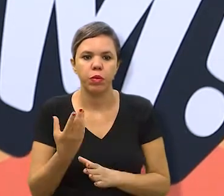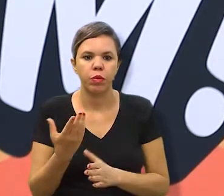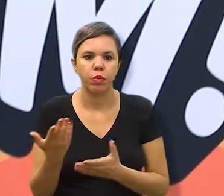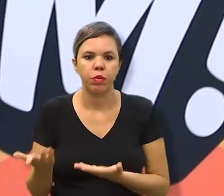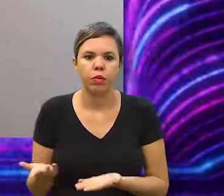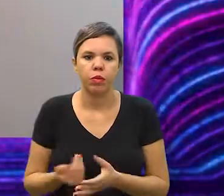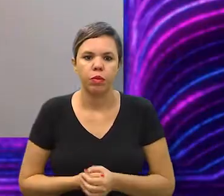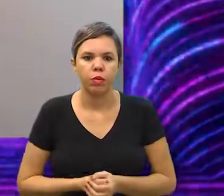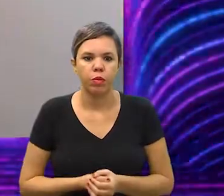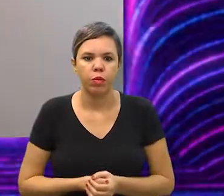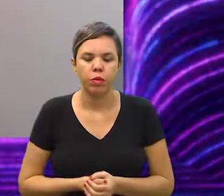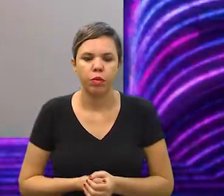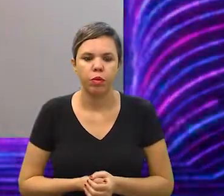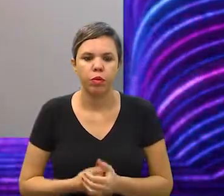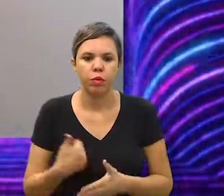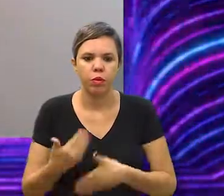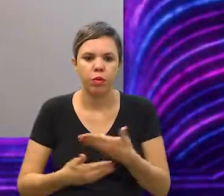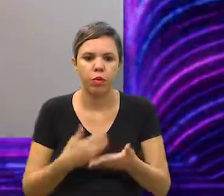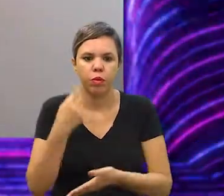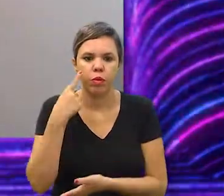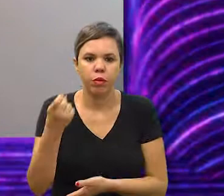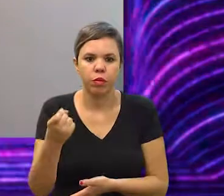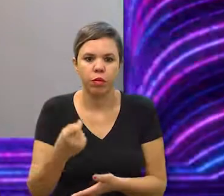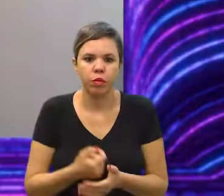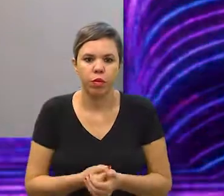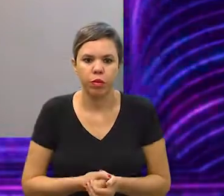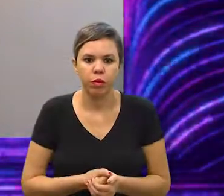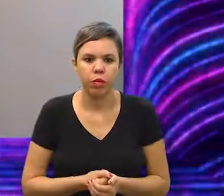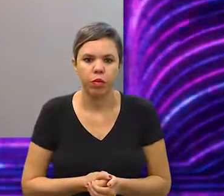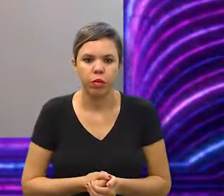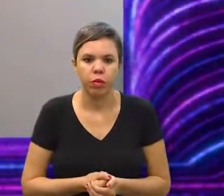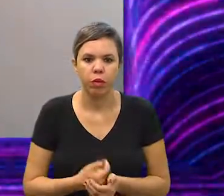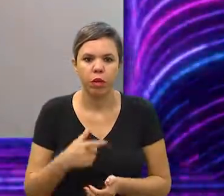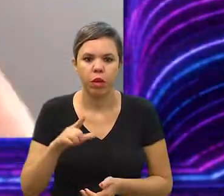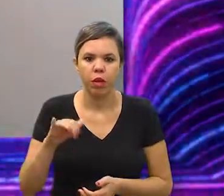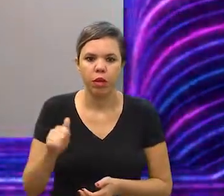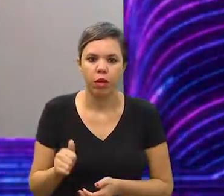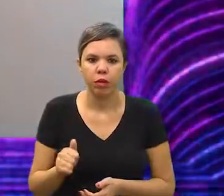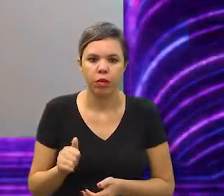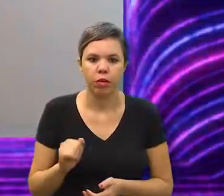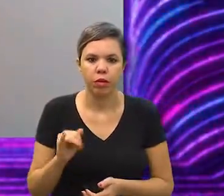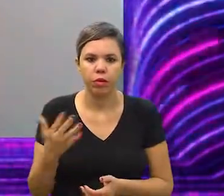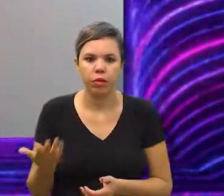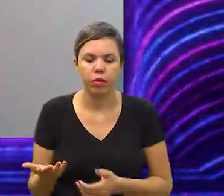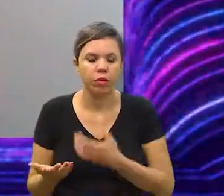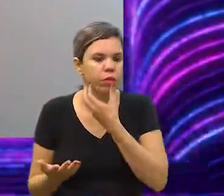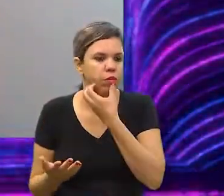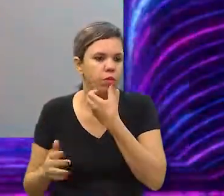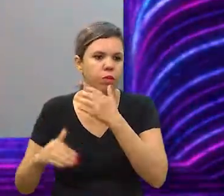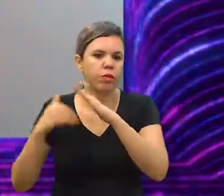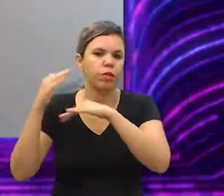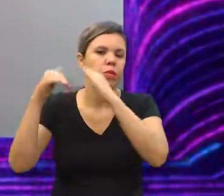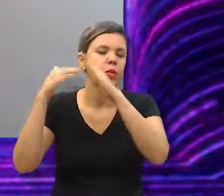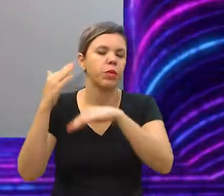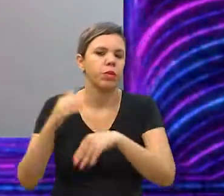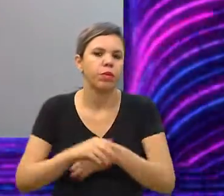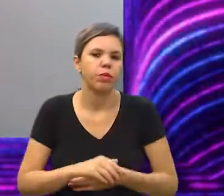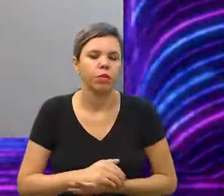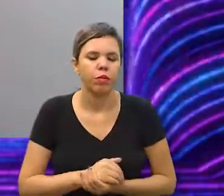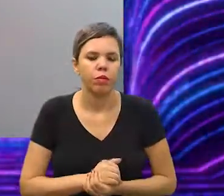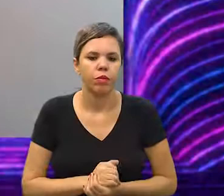mesmo? É um processo muito interessante. Eu e o Lucas, a gente vai assim, desenvolvendo, né,